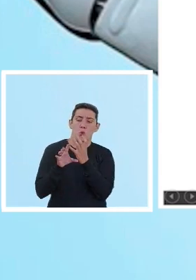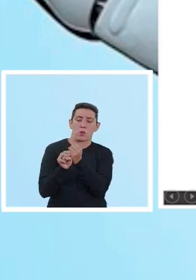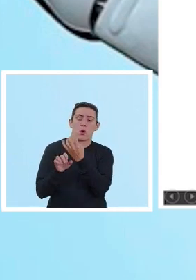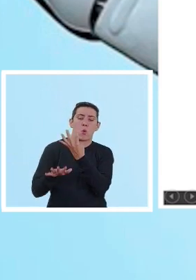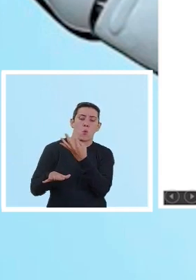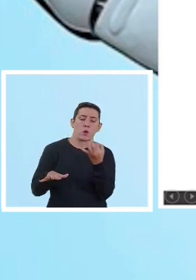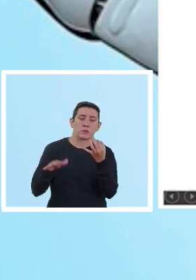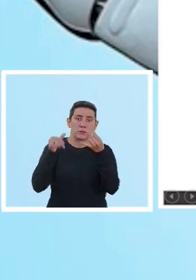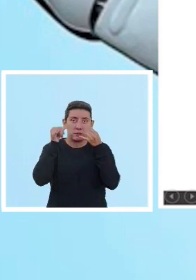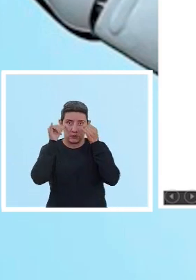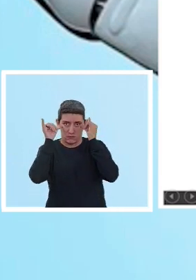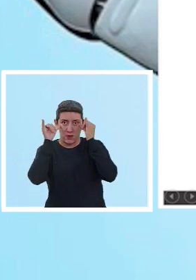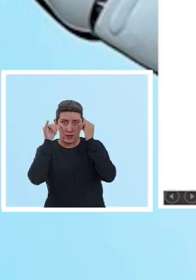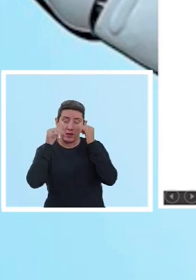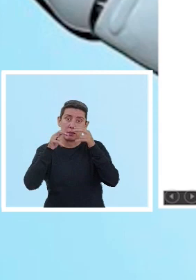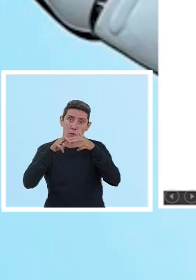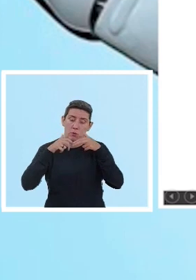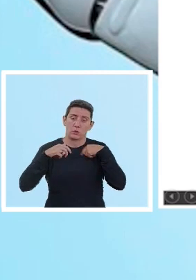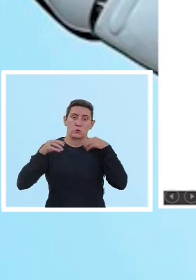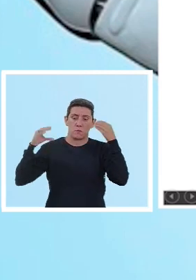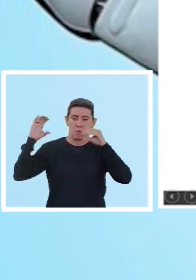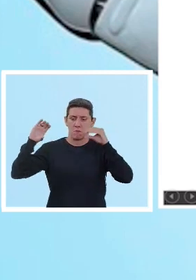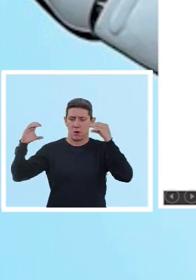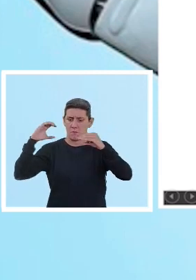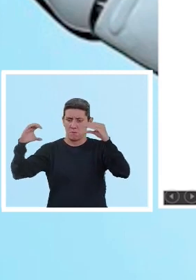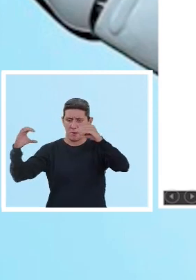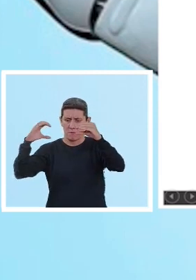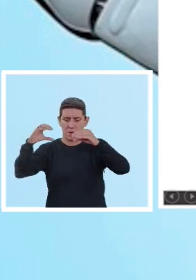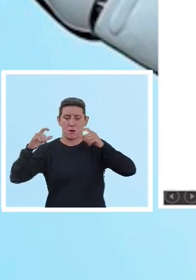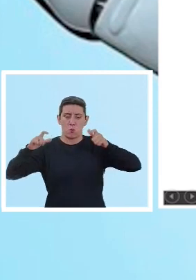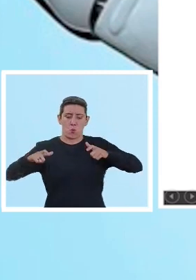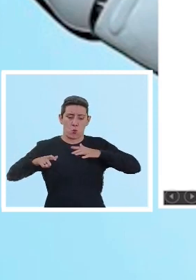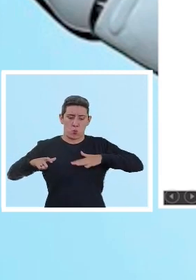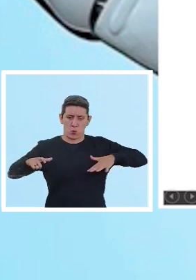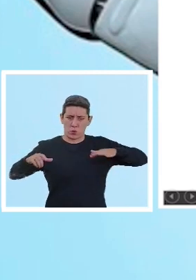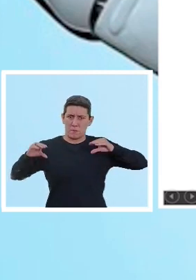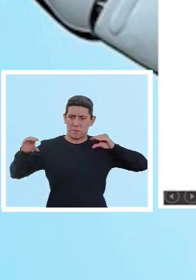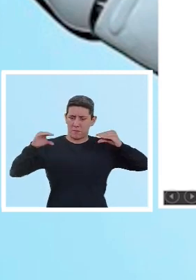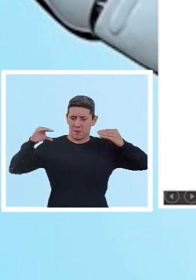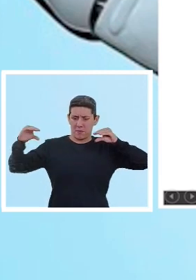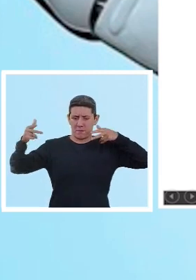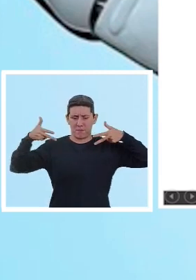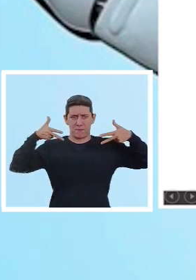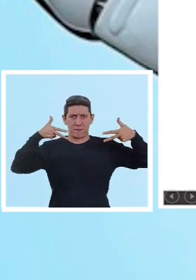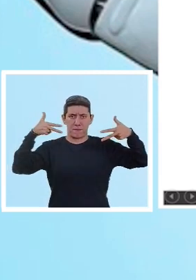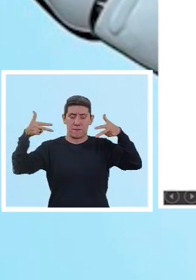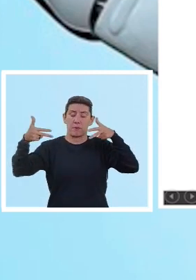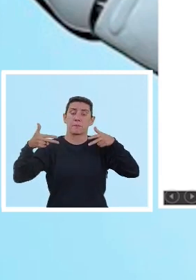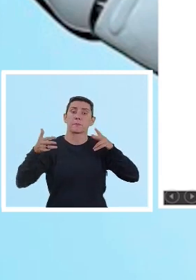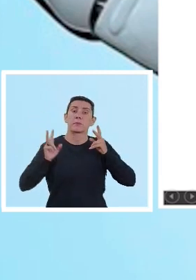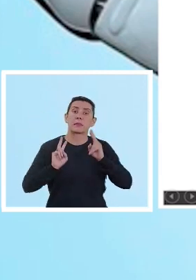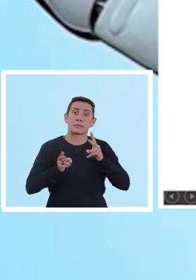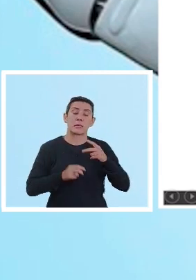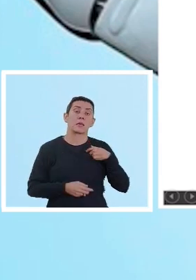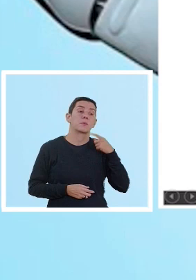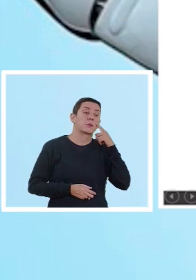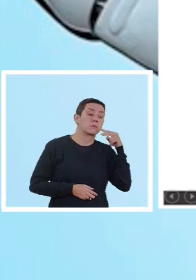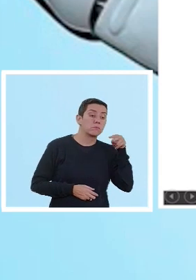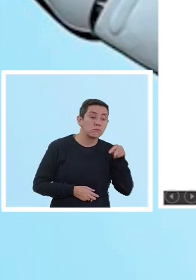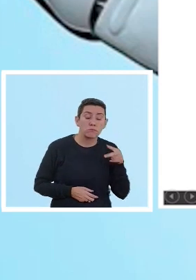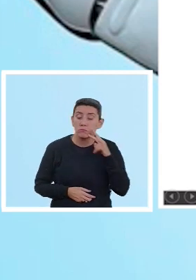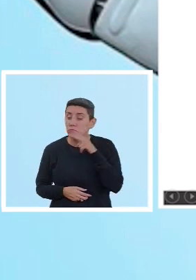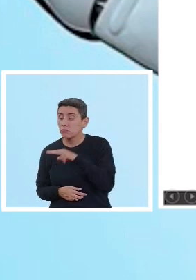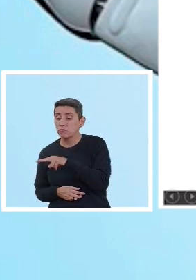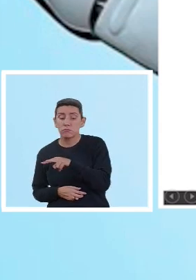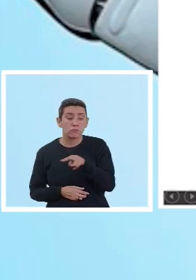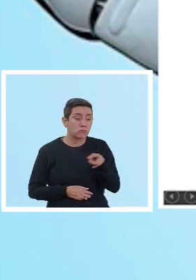Instalou a nossa tudo são no galpão principal e em um Piquete então sempre quando a gente quem visita a gente pergunta a